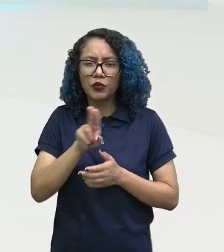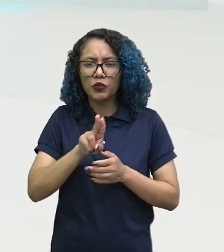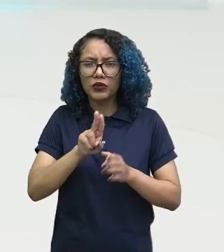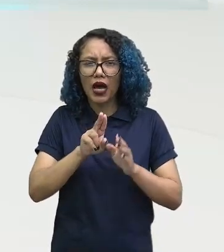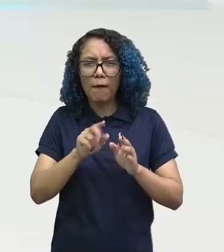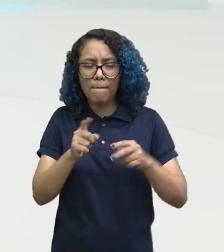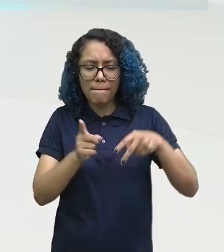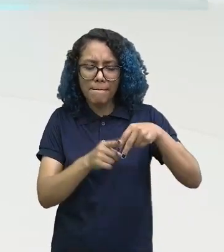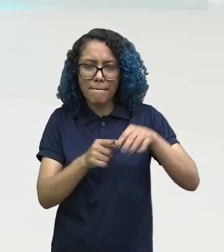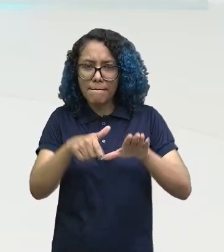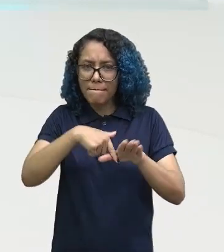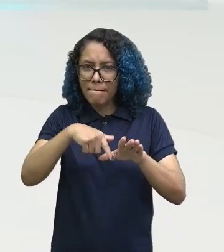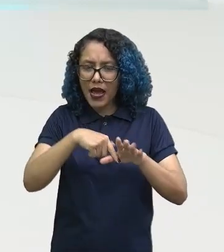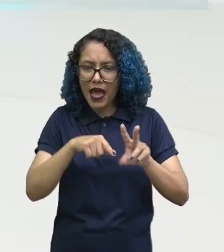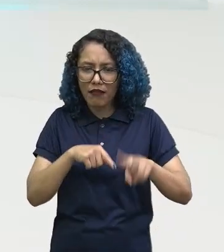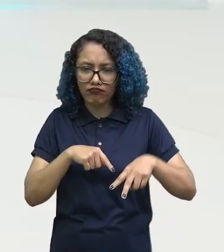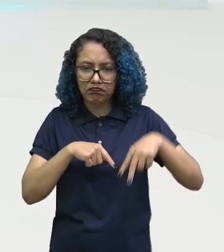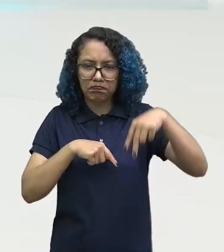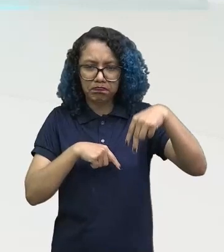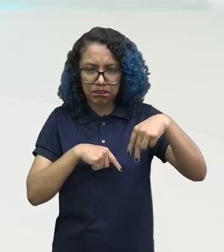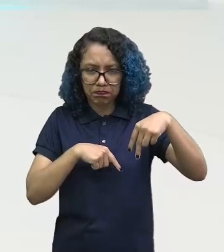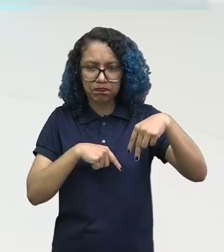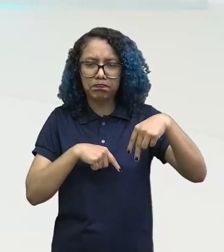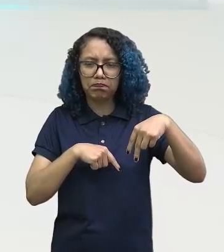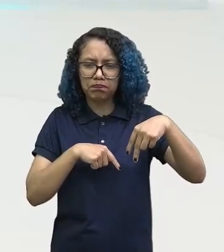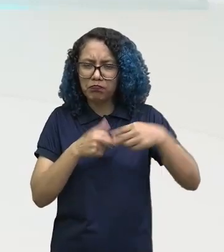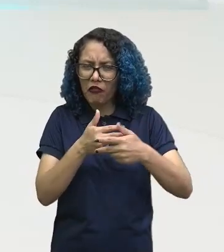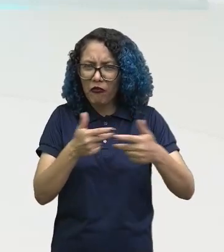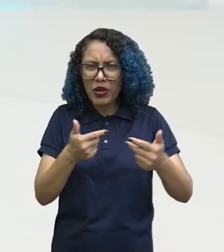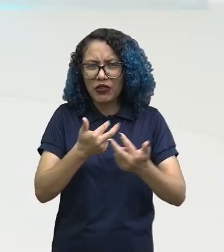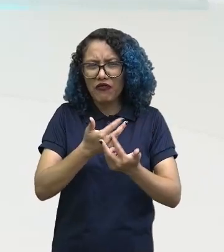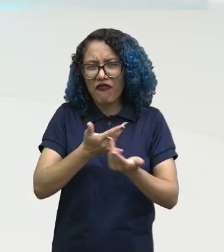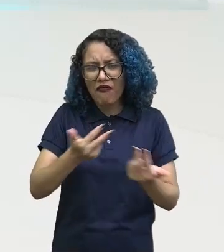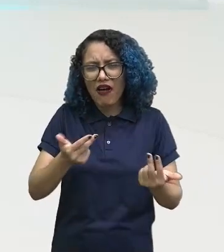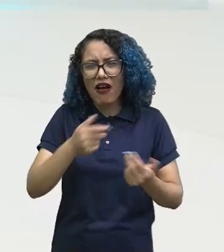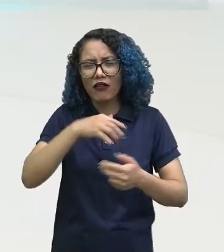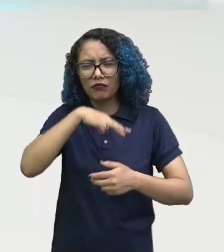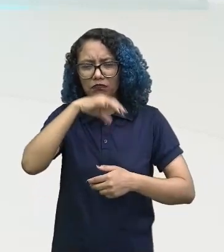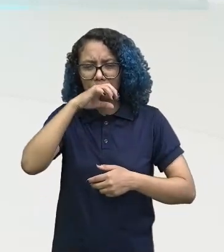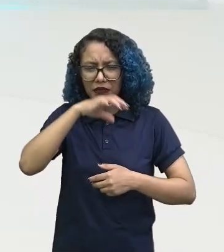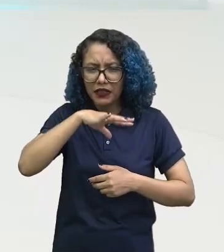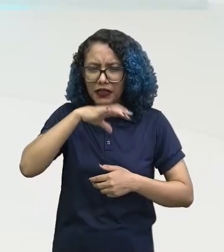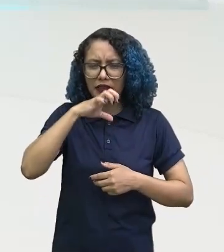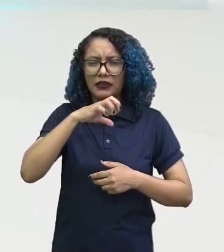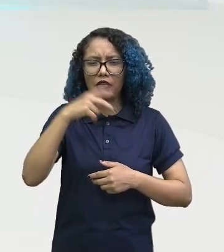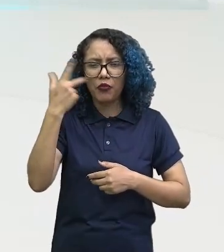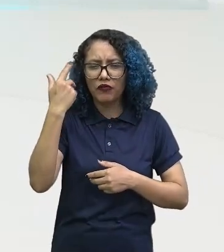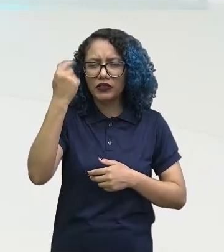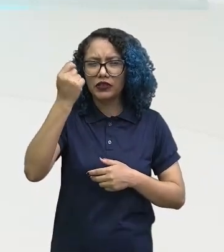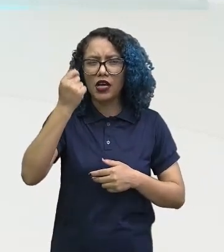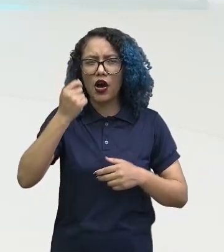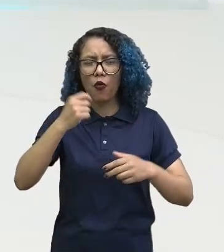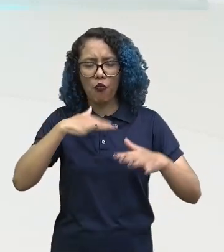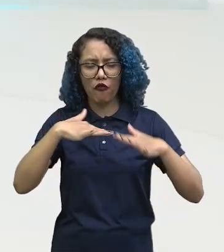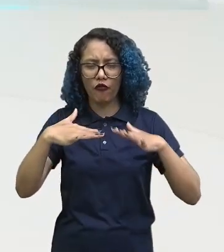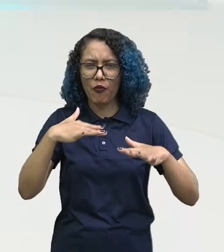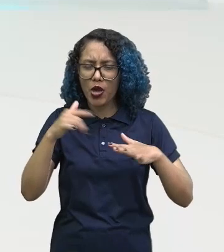no contato, na queda, na improvisação, na respiração, no movimento da coluna e